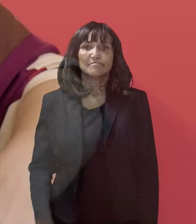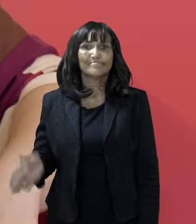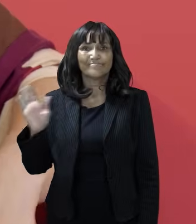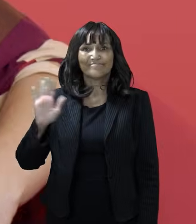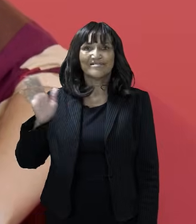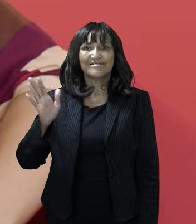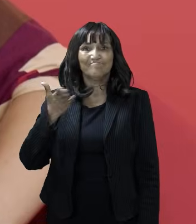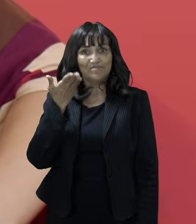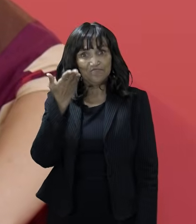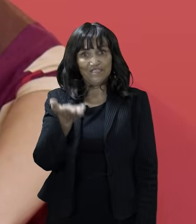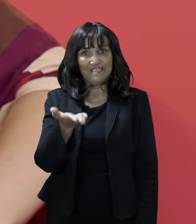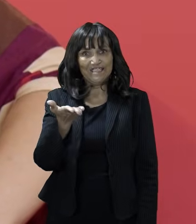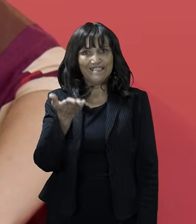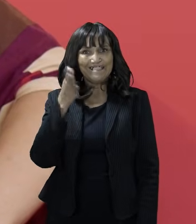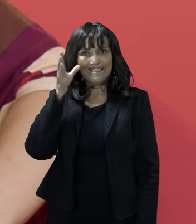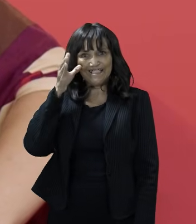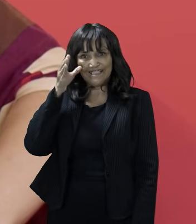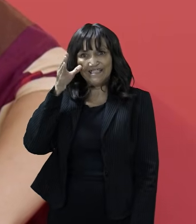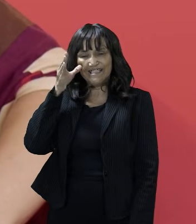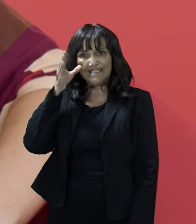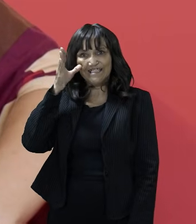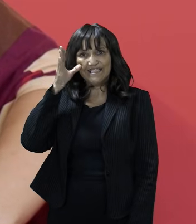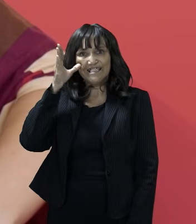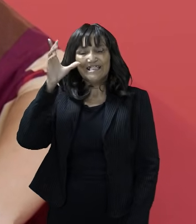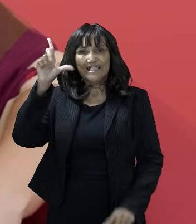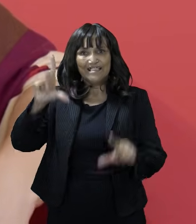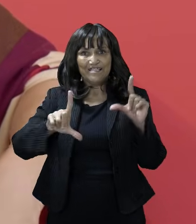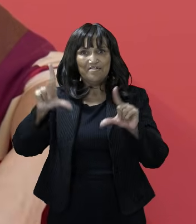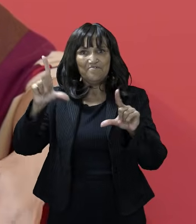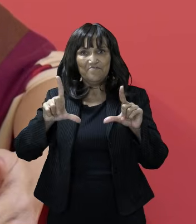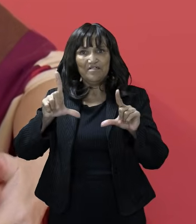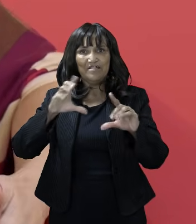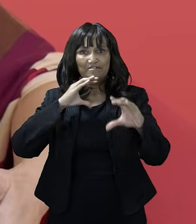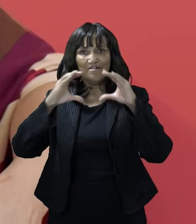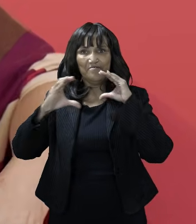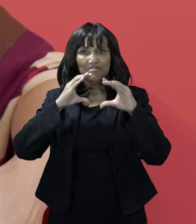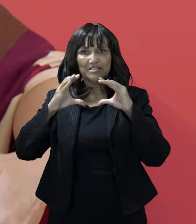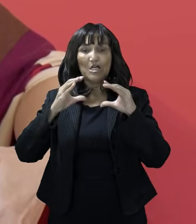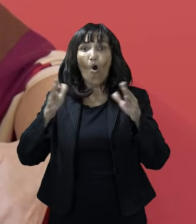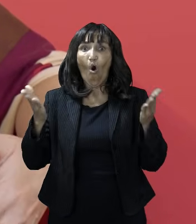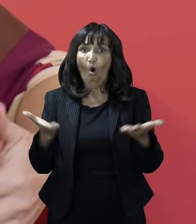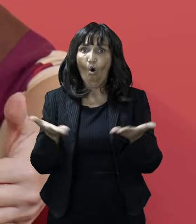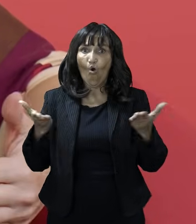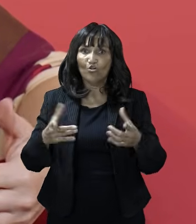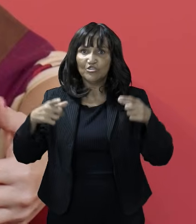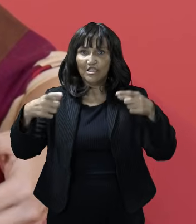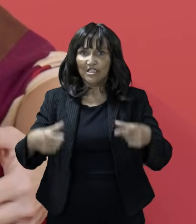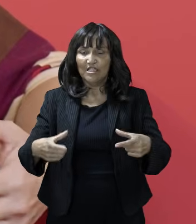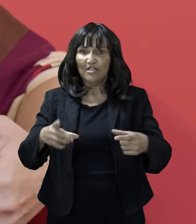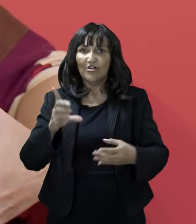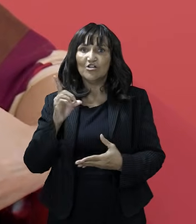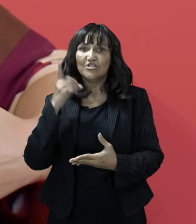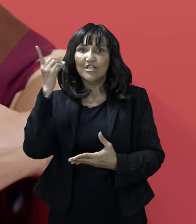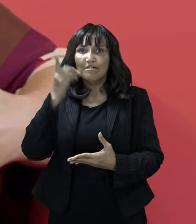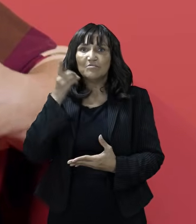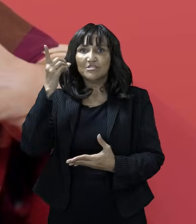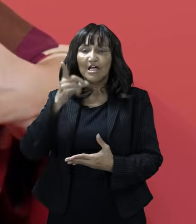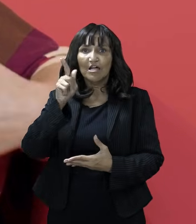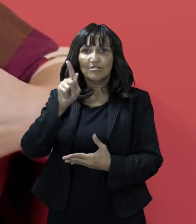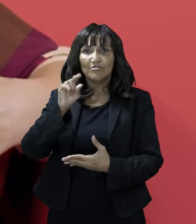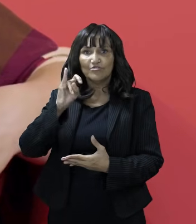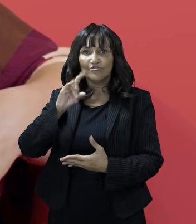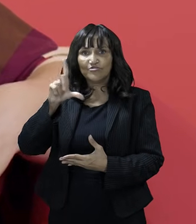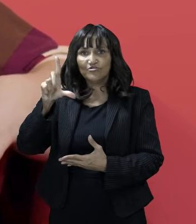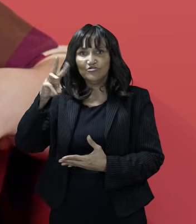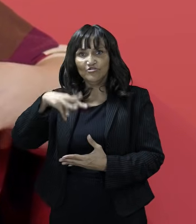Olá, para você que acompanha aqui a Rede PT de Comunicação, a gente está aqui no estúdio hoje com o deputado Gilmar Tato, que é também o